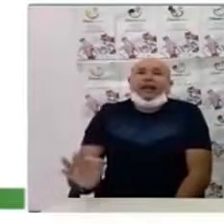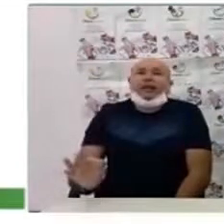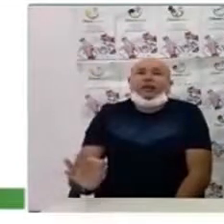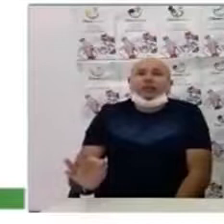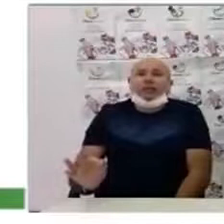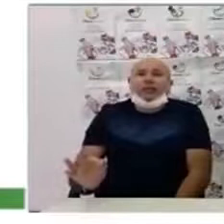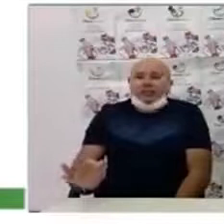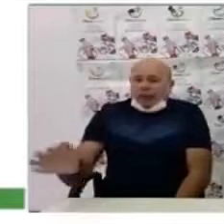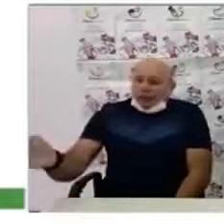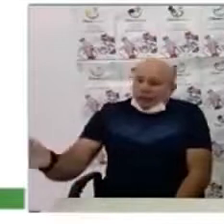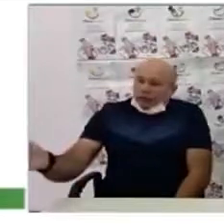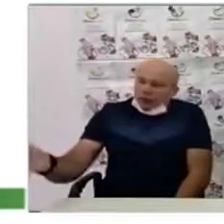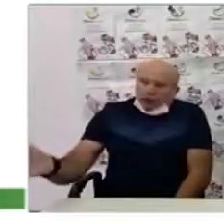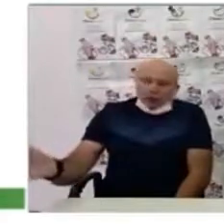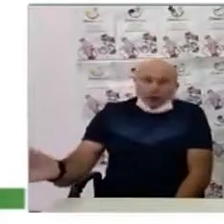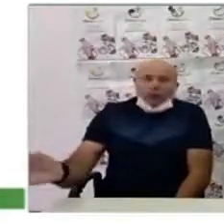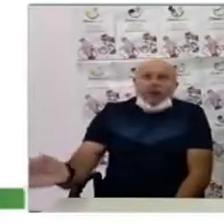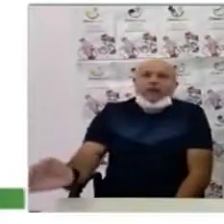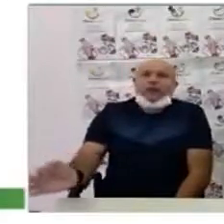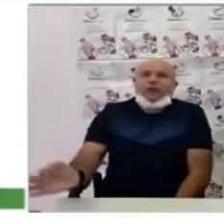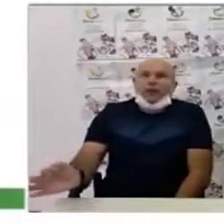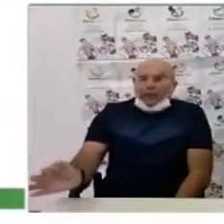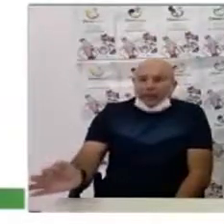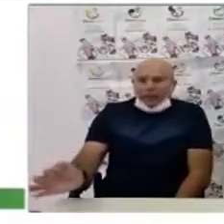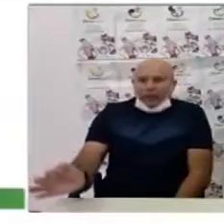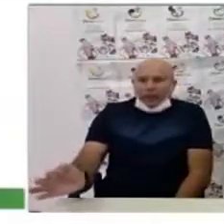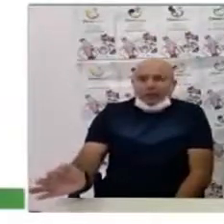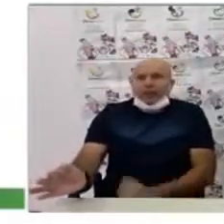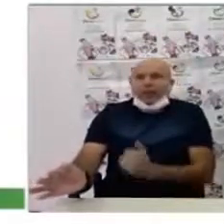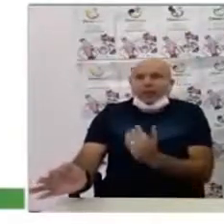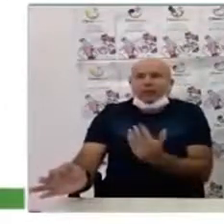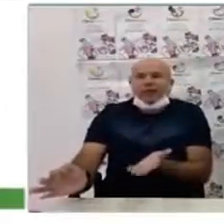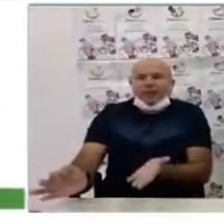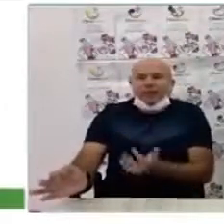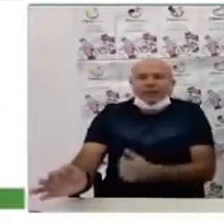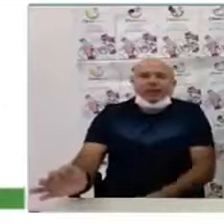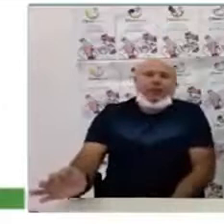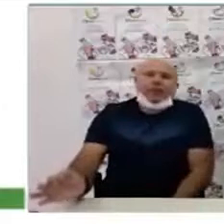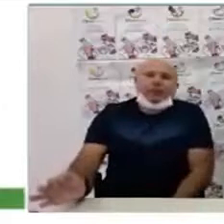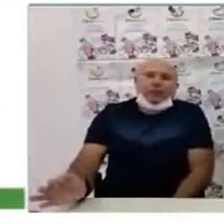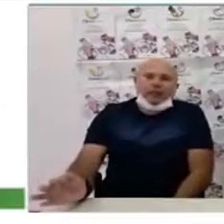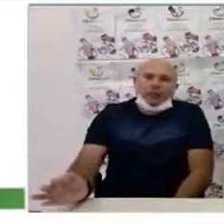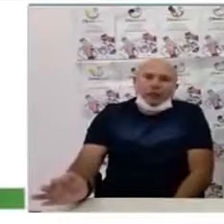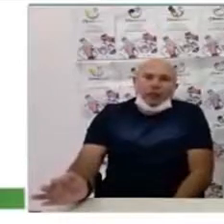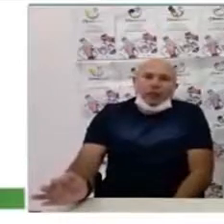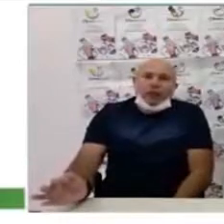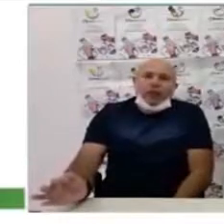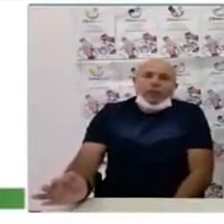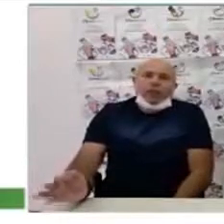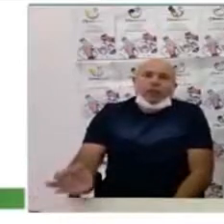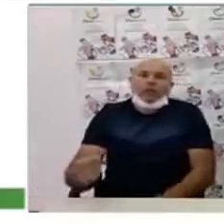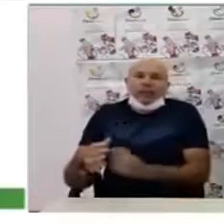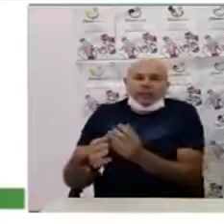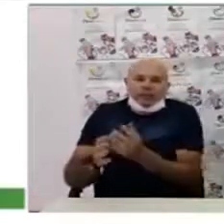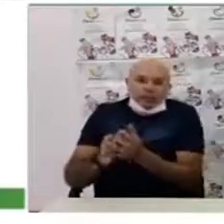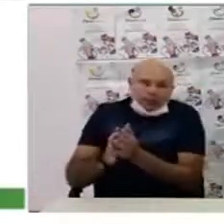é azulzinho. Quando eu coloco o palito de picolé na chama azul, você vai observar que a chama vai mudar de cor. Por quê? Porque